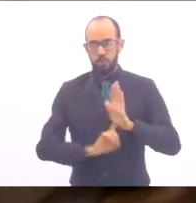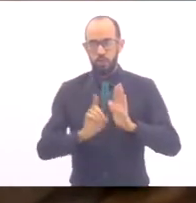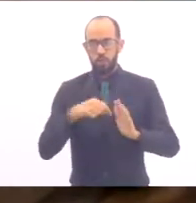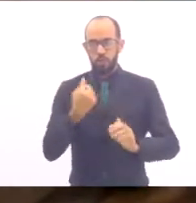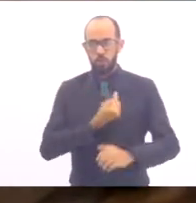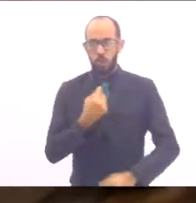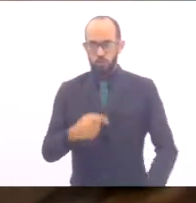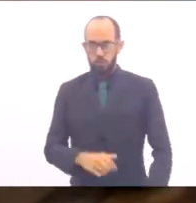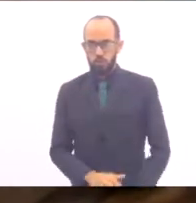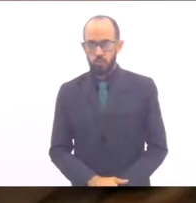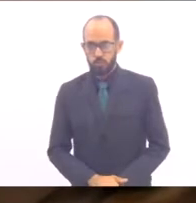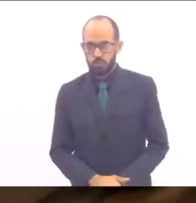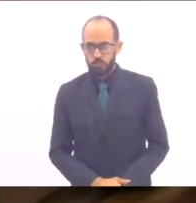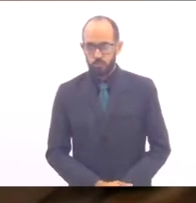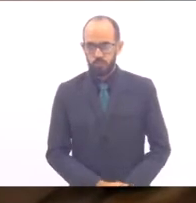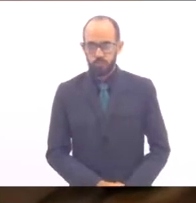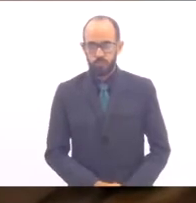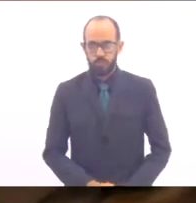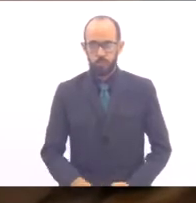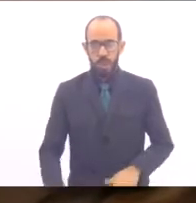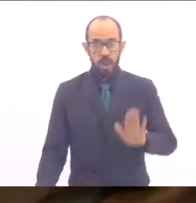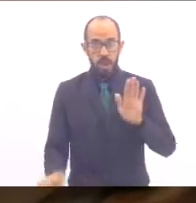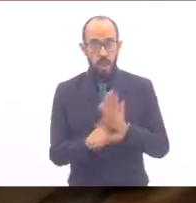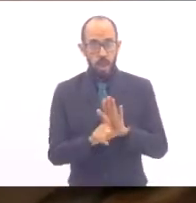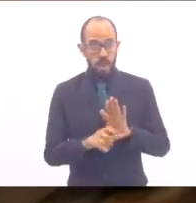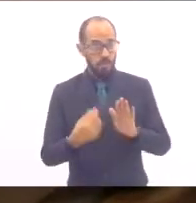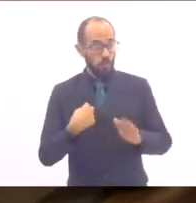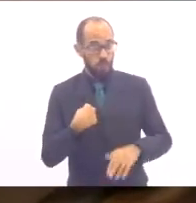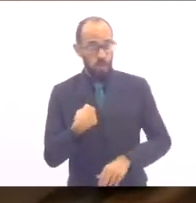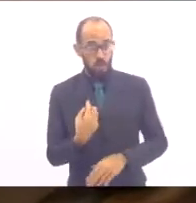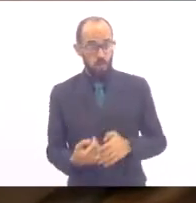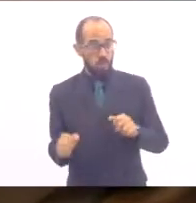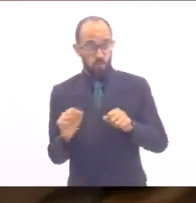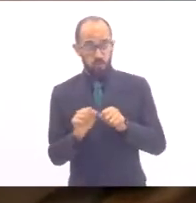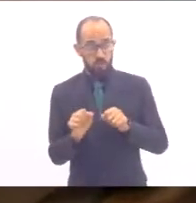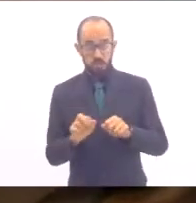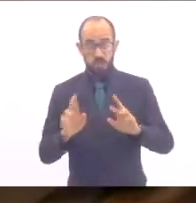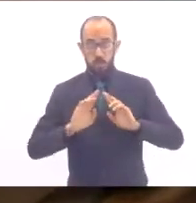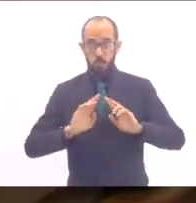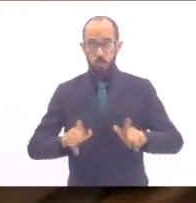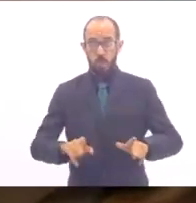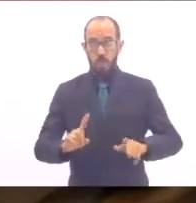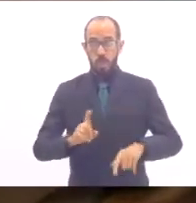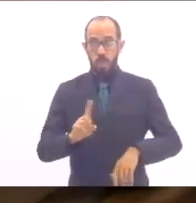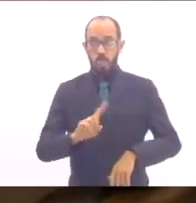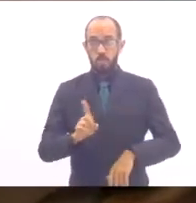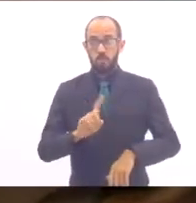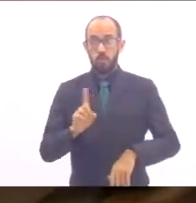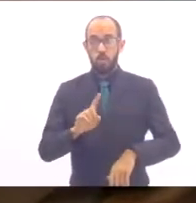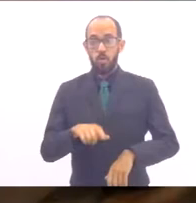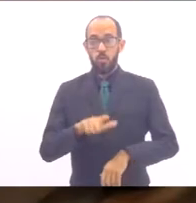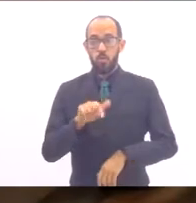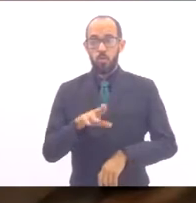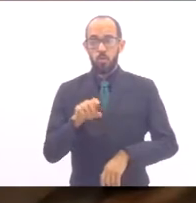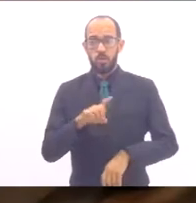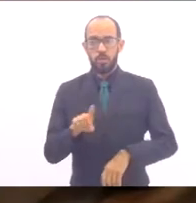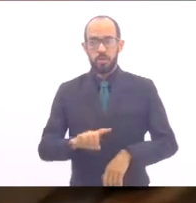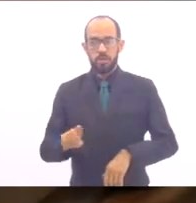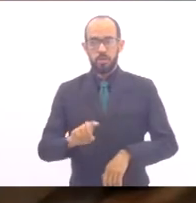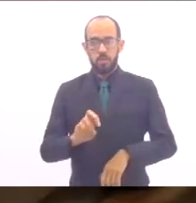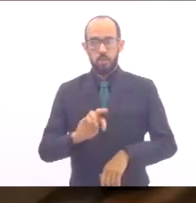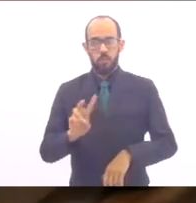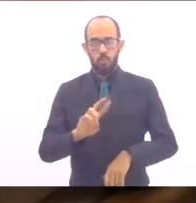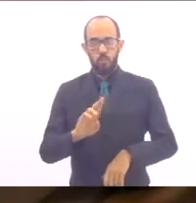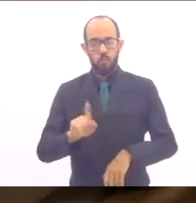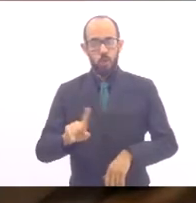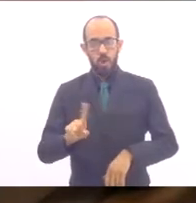a lei, que não foi eu que fiz, não foi o Luiz, não foi as cooperativas, não foi os catadores. Eu acredito que,